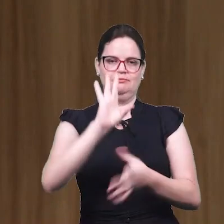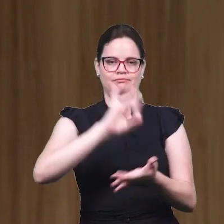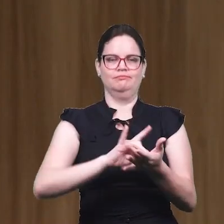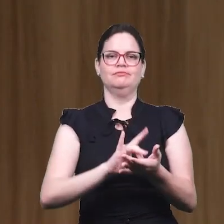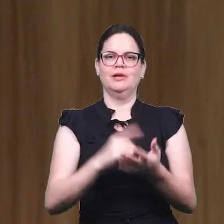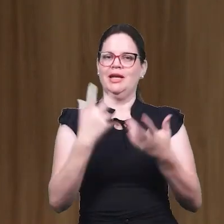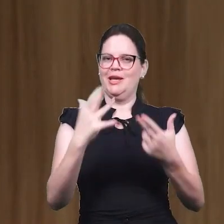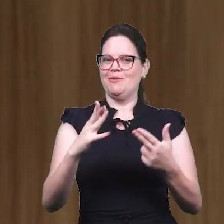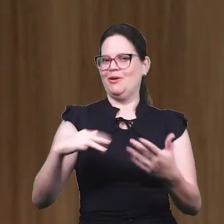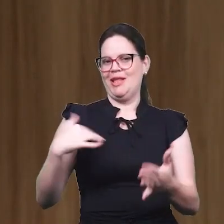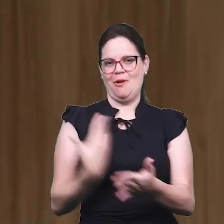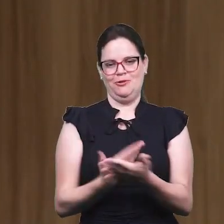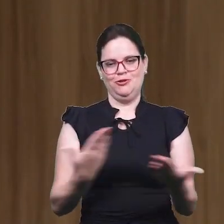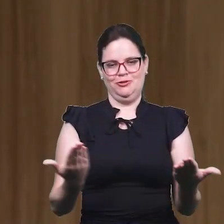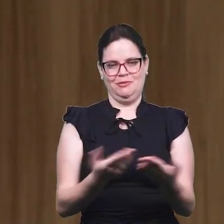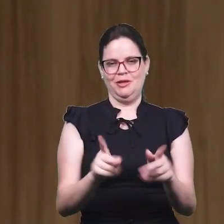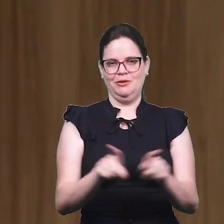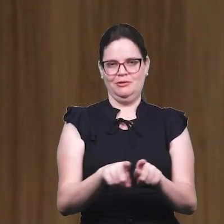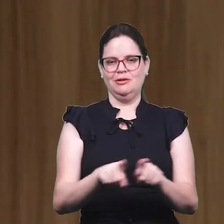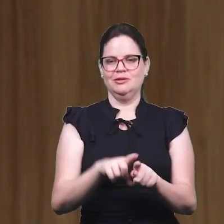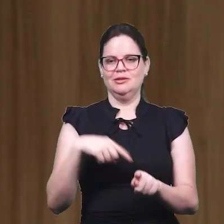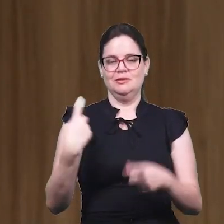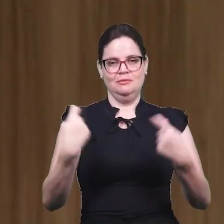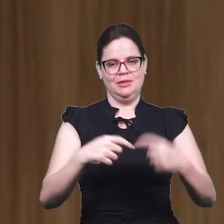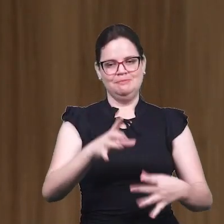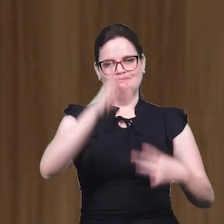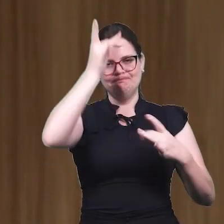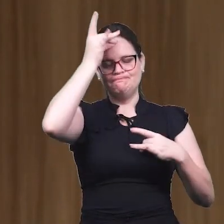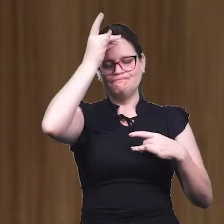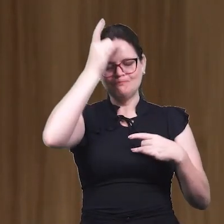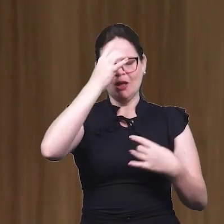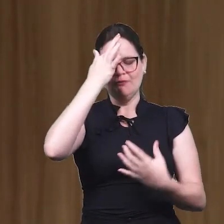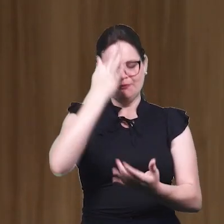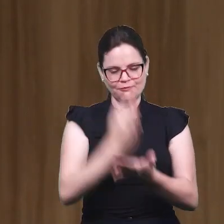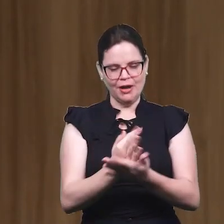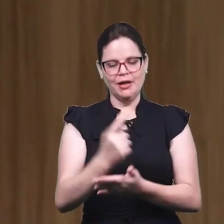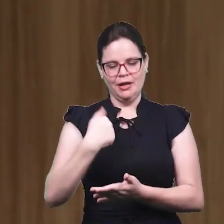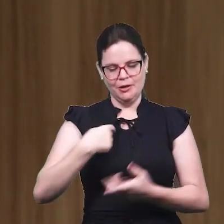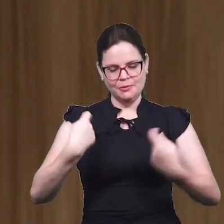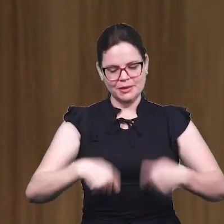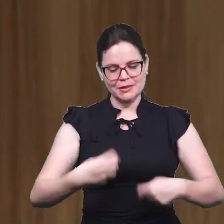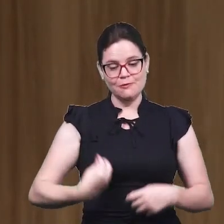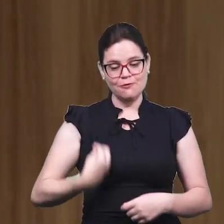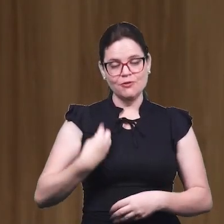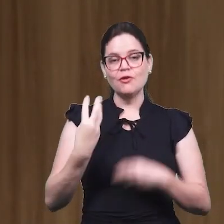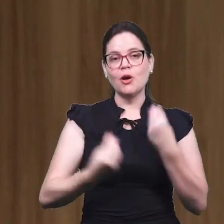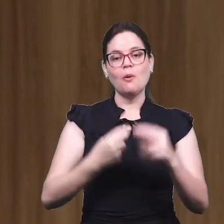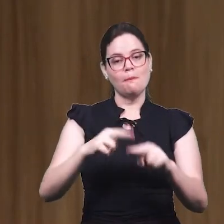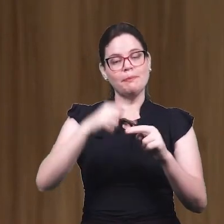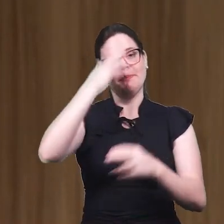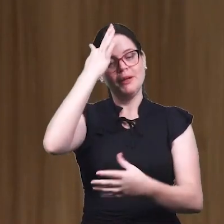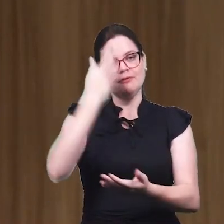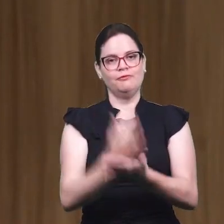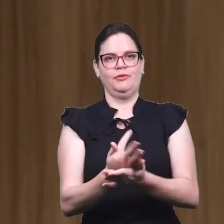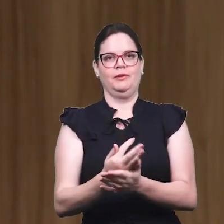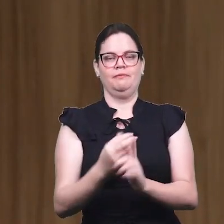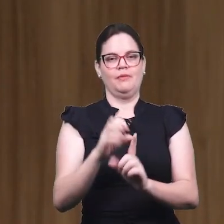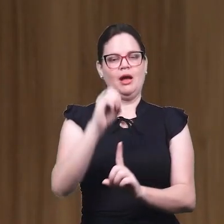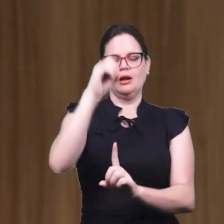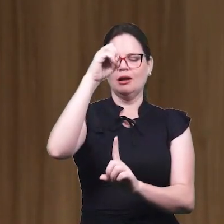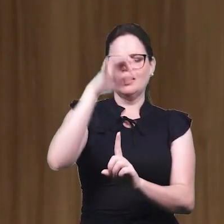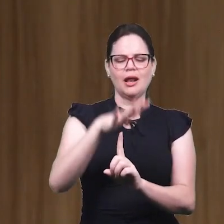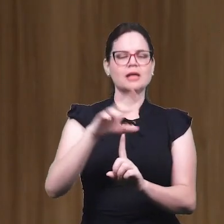como gravado nos nossos corações também. O justo viverá da fé. A